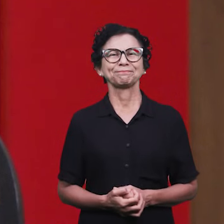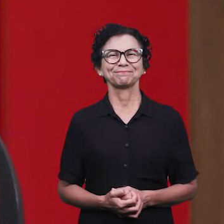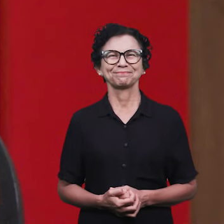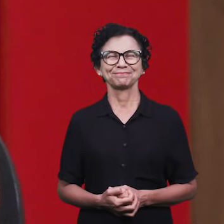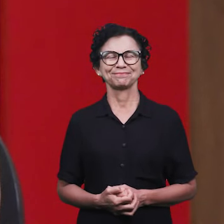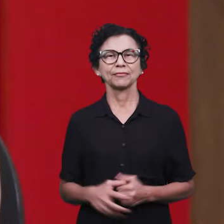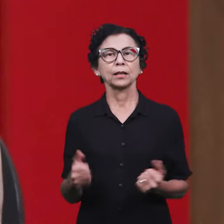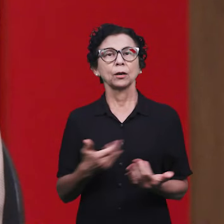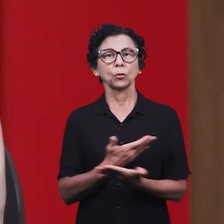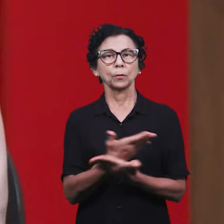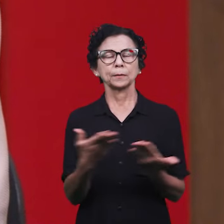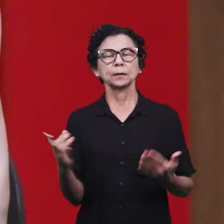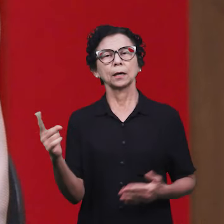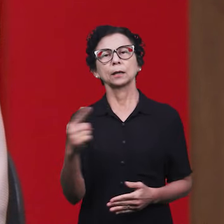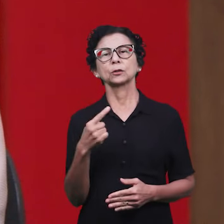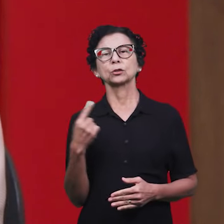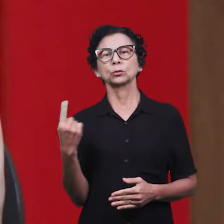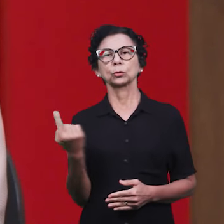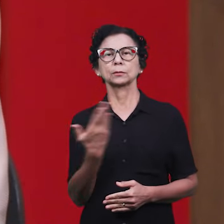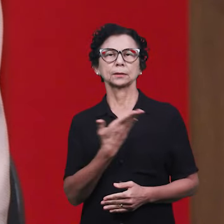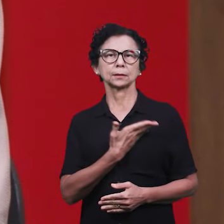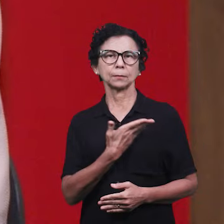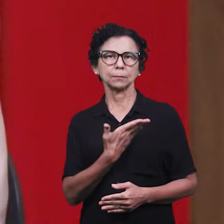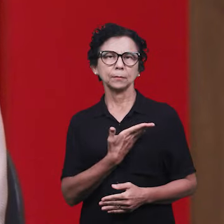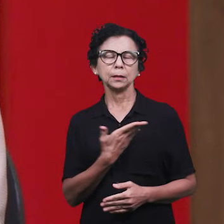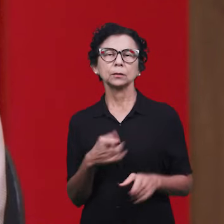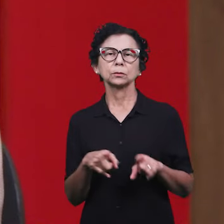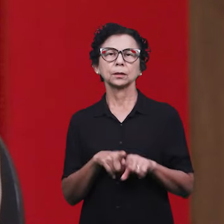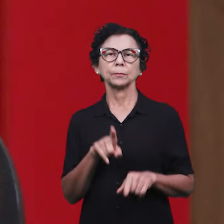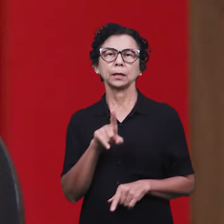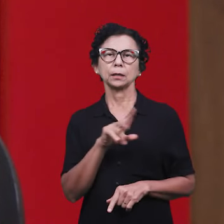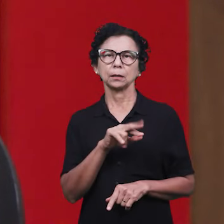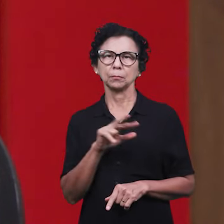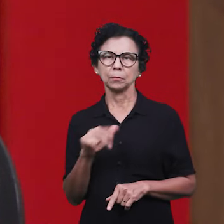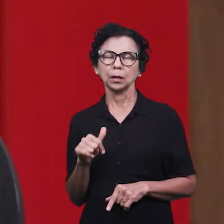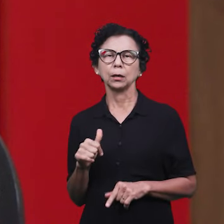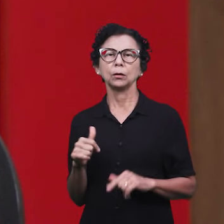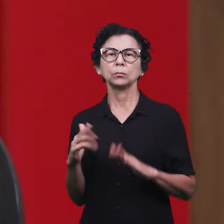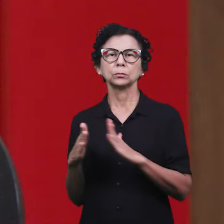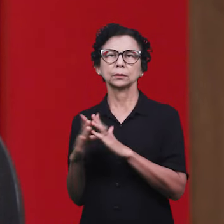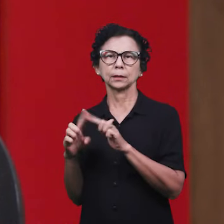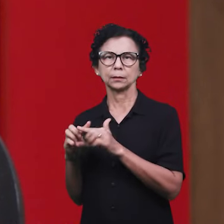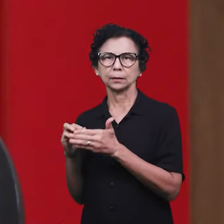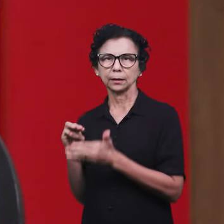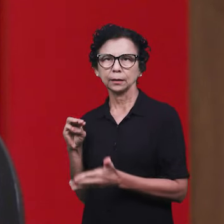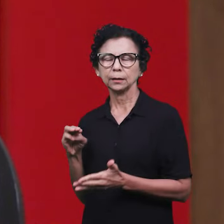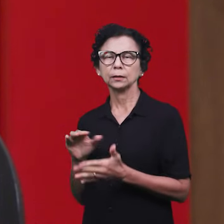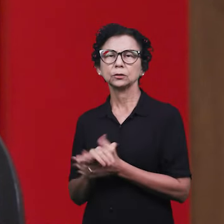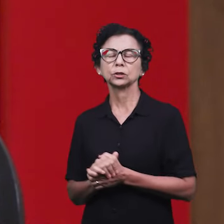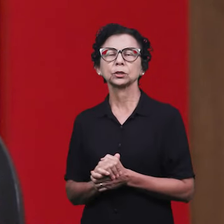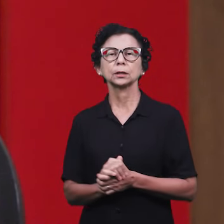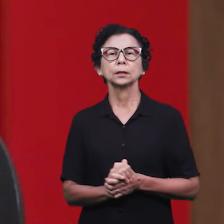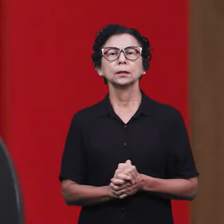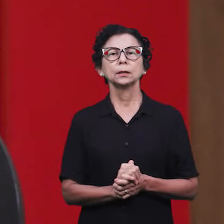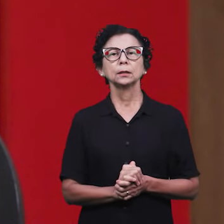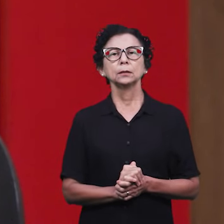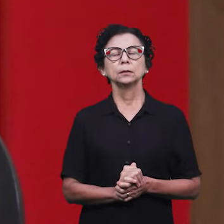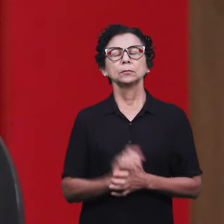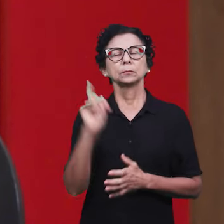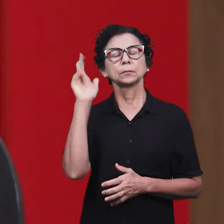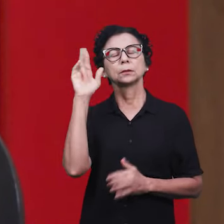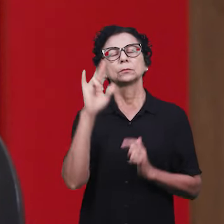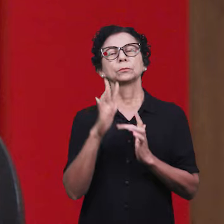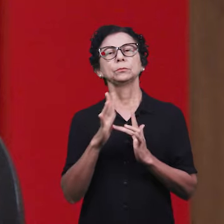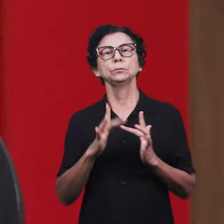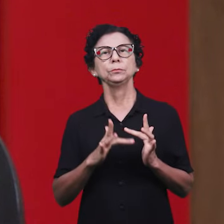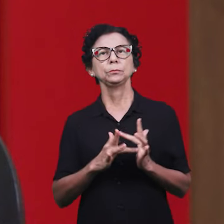Eu quero saudar todos os nossos amigos, nossos irmãos, todos aqueles que estão aqui conosco participando com a paz do